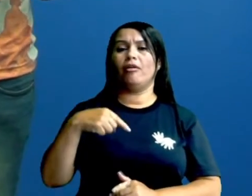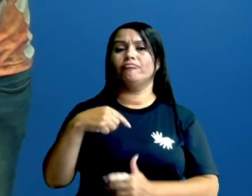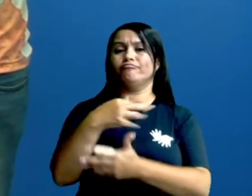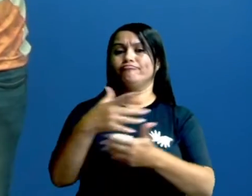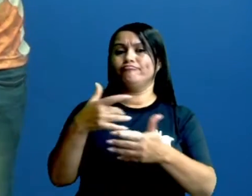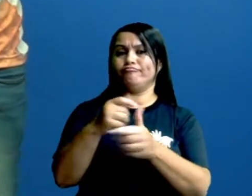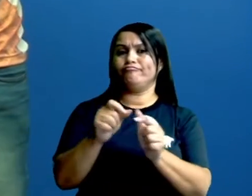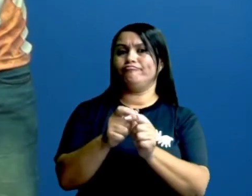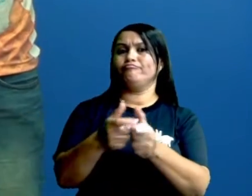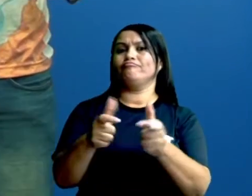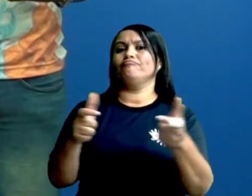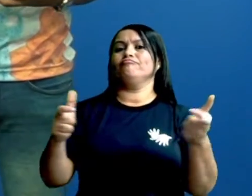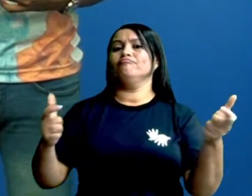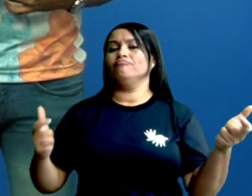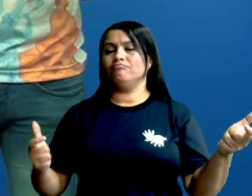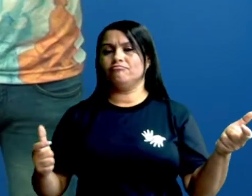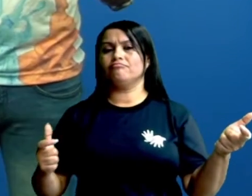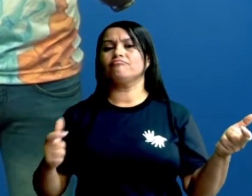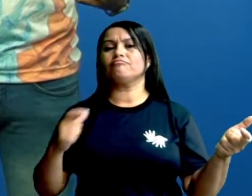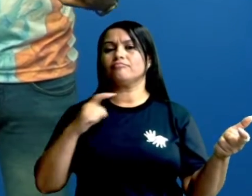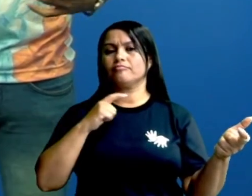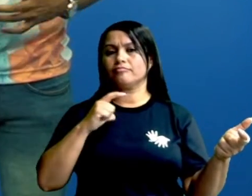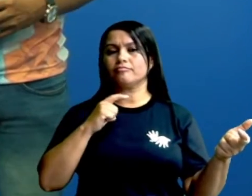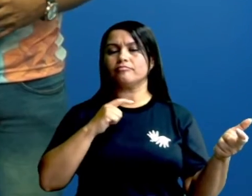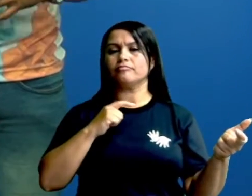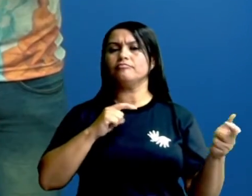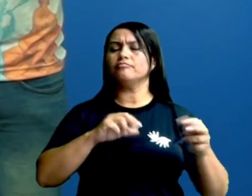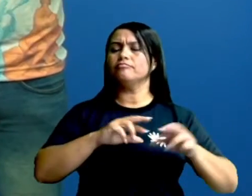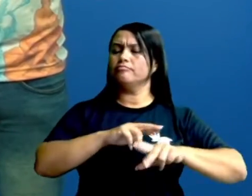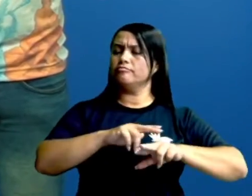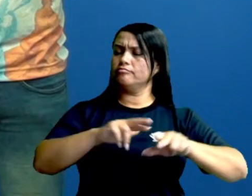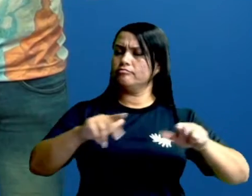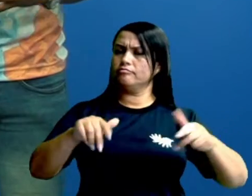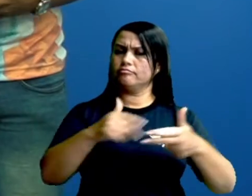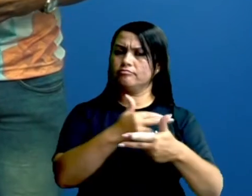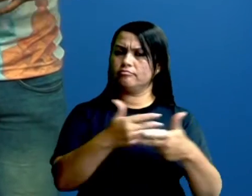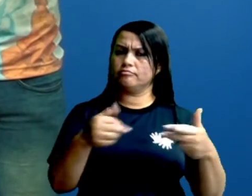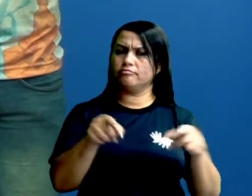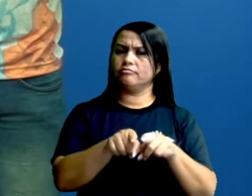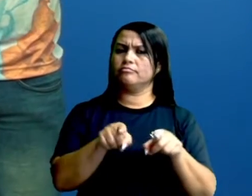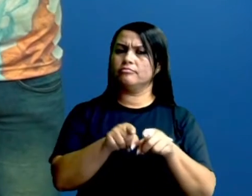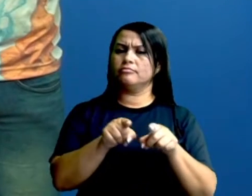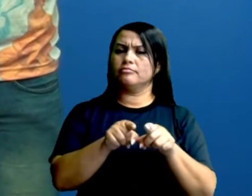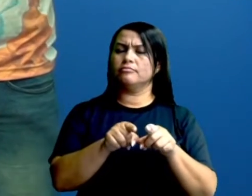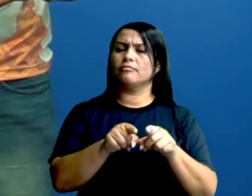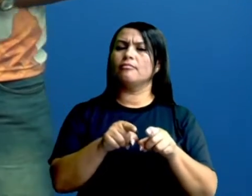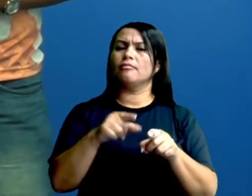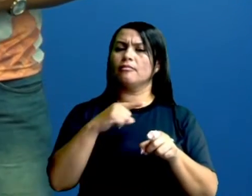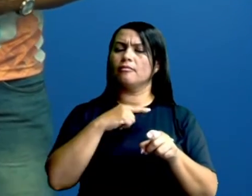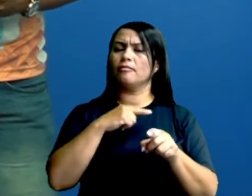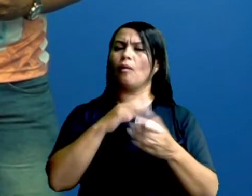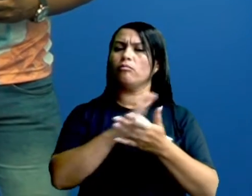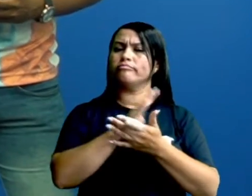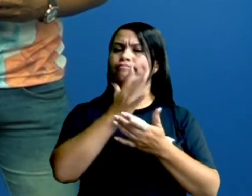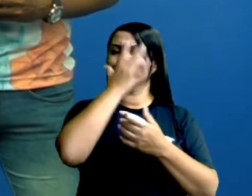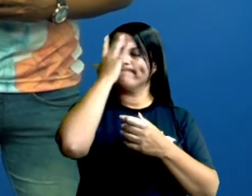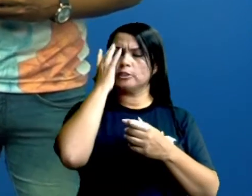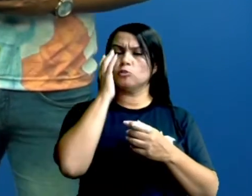aquelas cidades que têm uma grande quantidade de equipamentos urbanos e que, consequentemente, influenciam, né, na dinâmica de outras